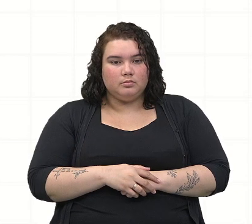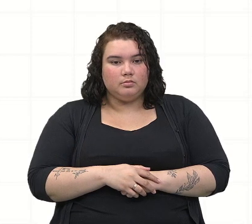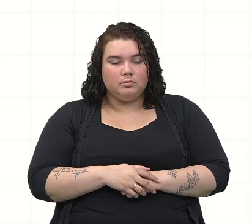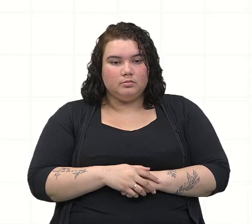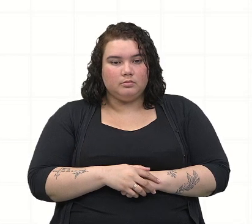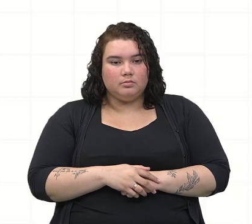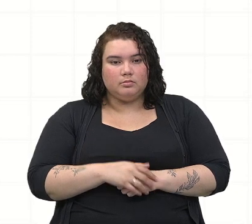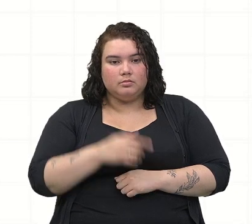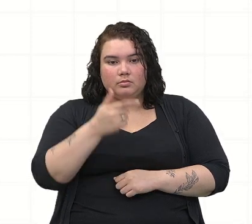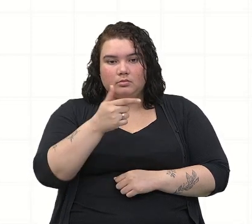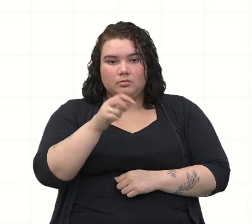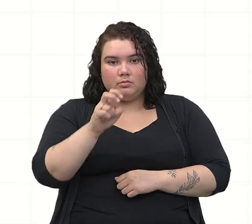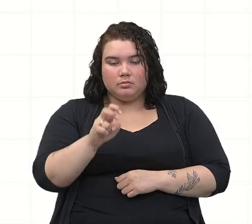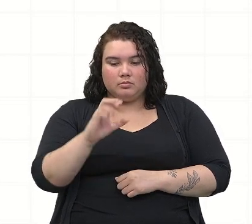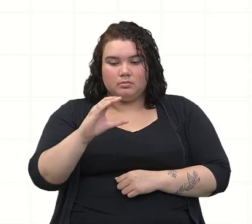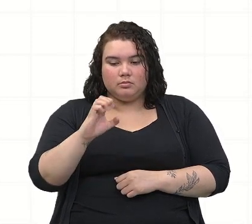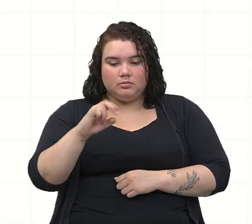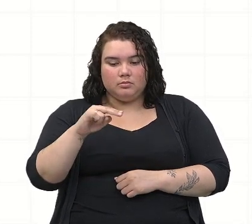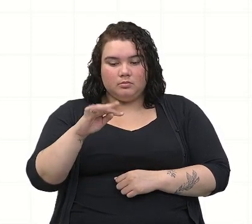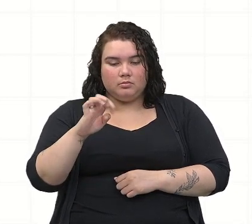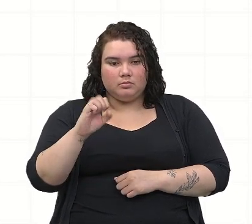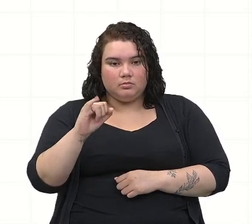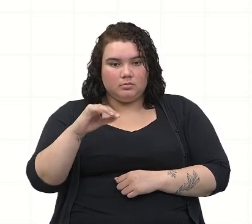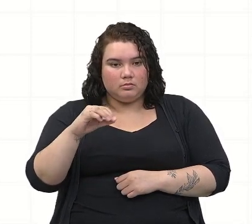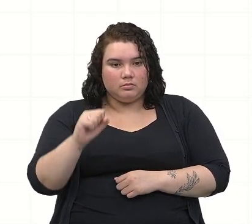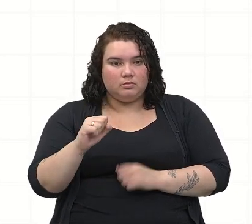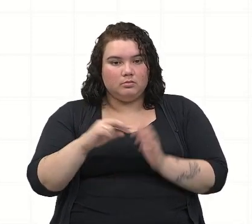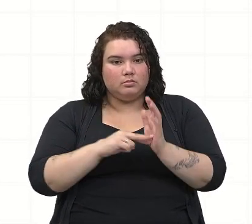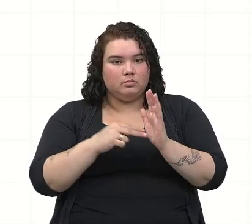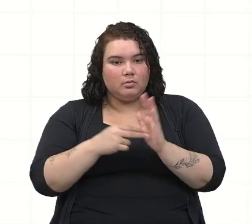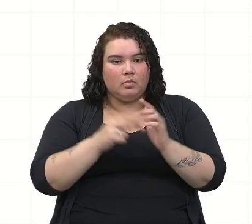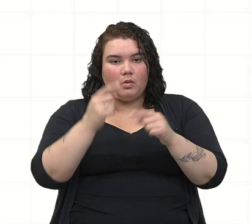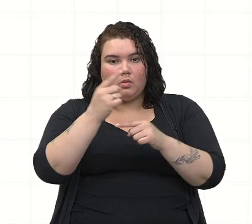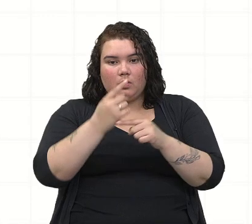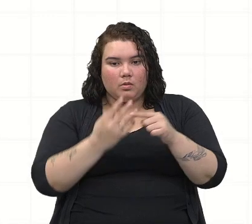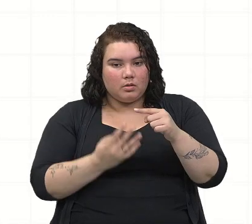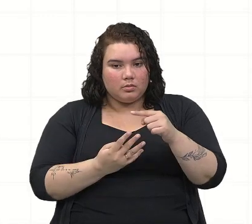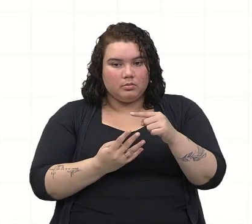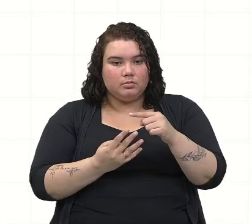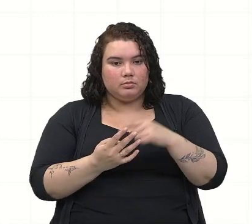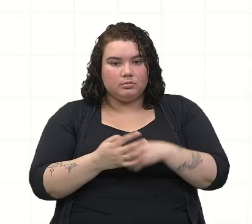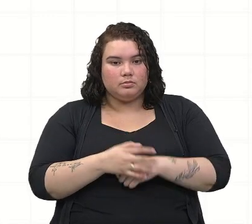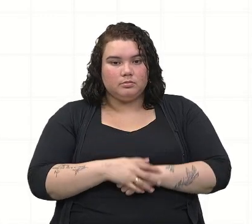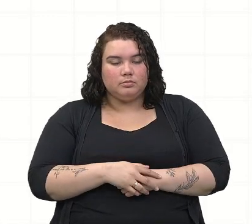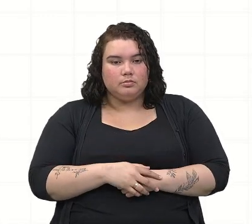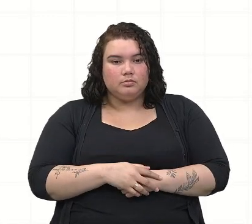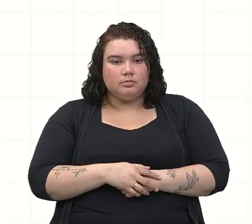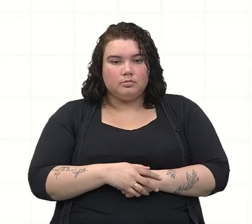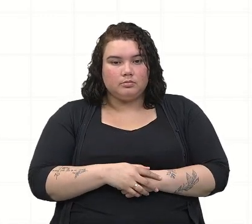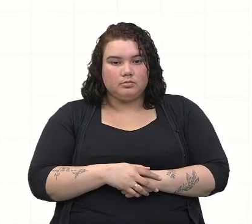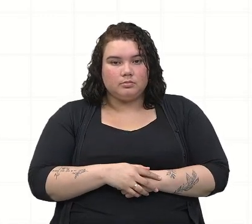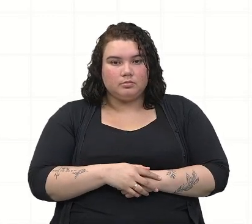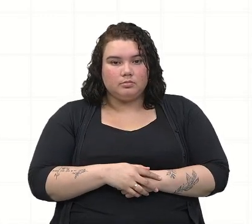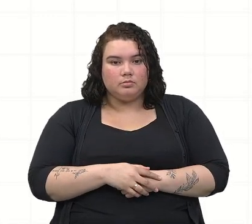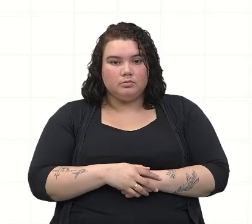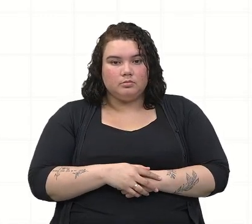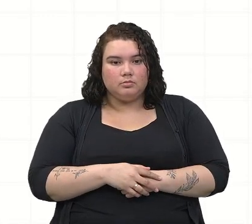25 centésimos é o mesmo que 1/4, né? Ó, 1/4.